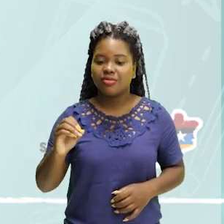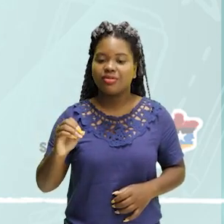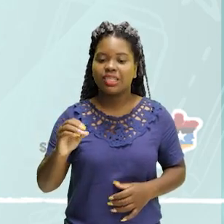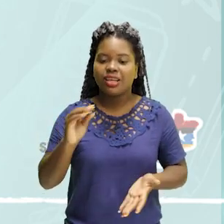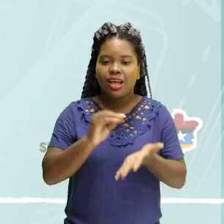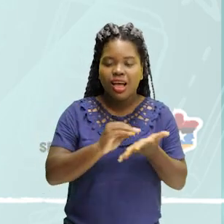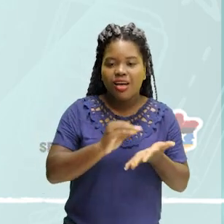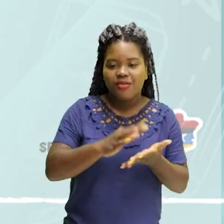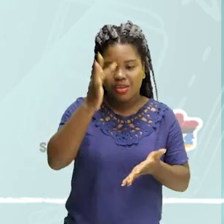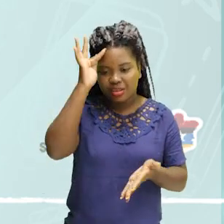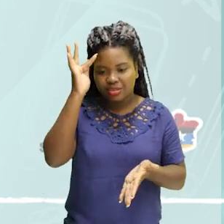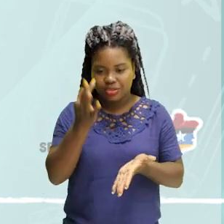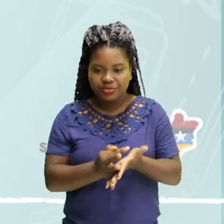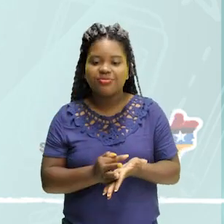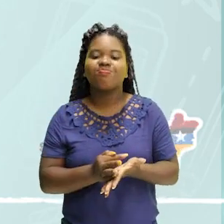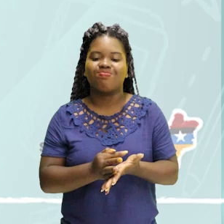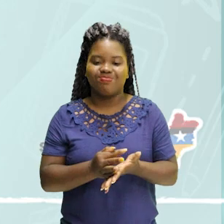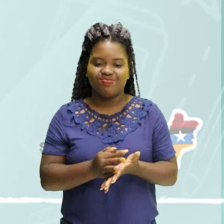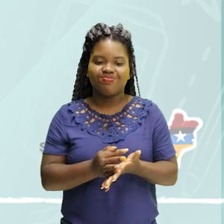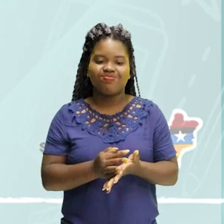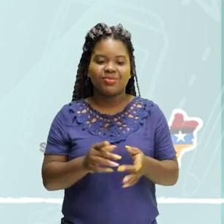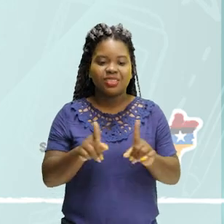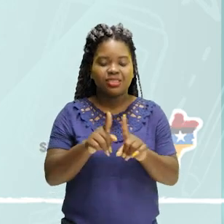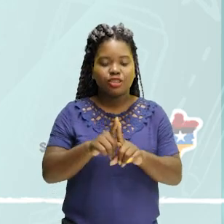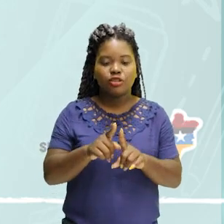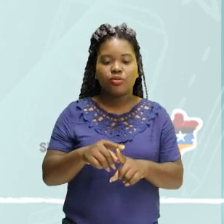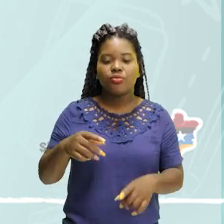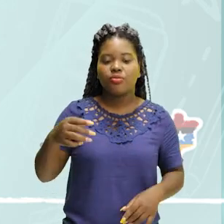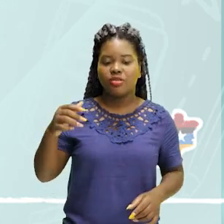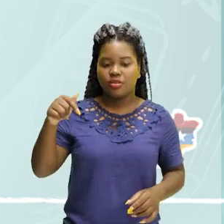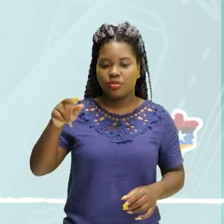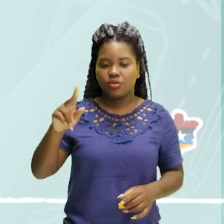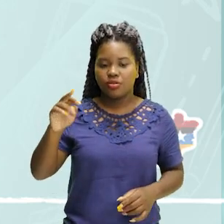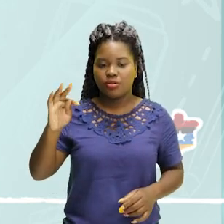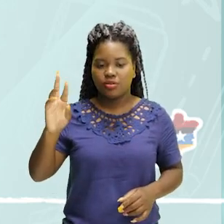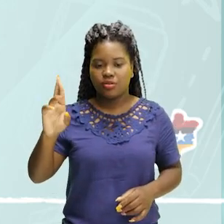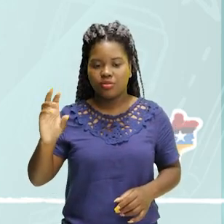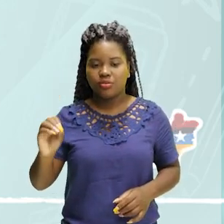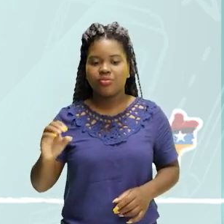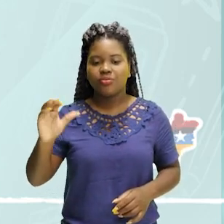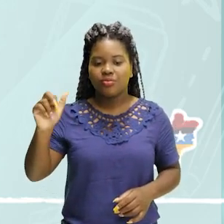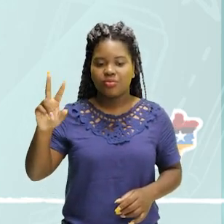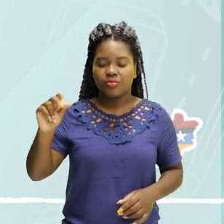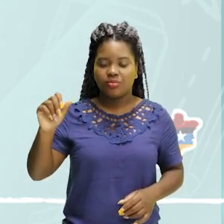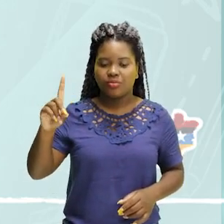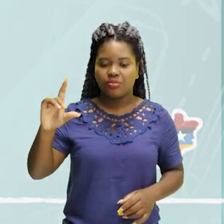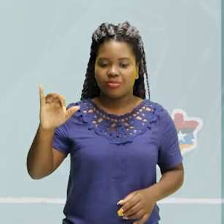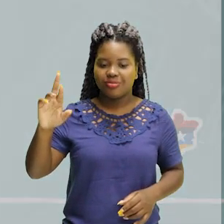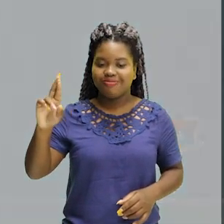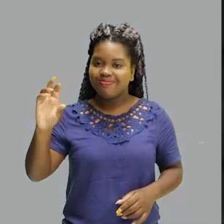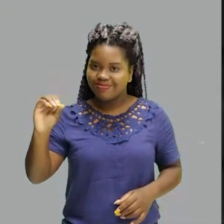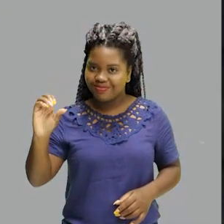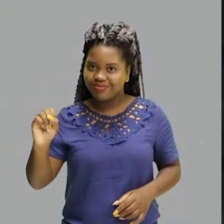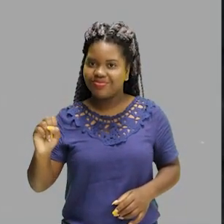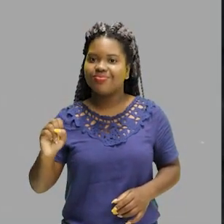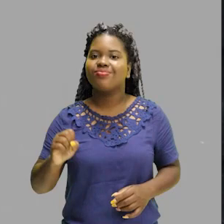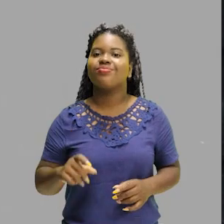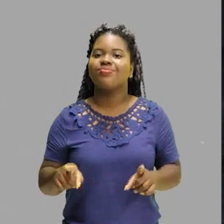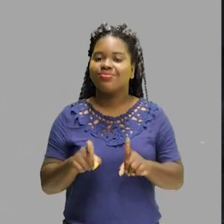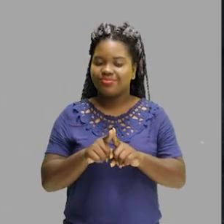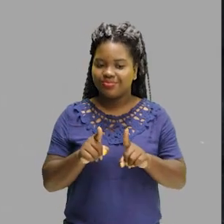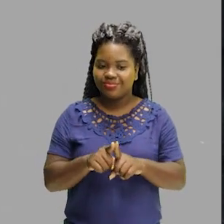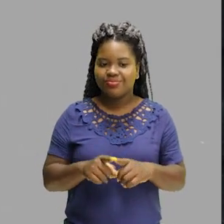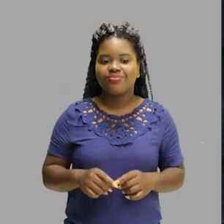da perdição. E 4 cavaleiros representam as cruzadas contra os mouros e a força da